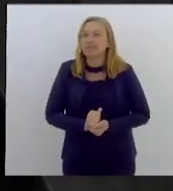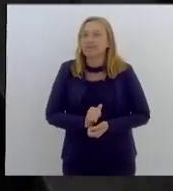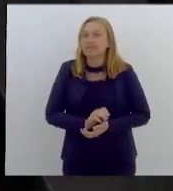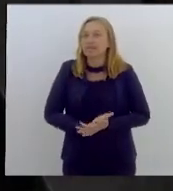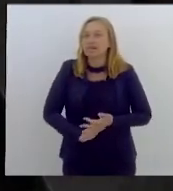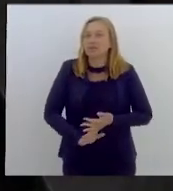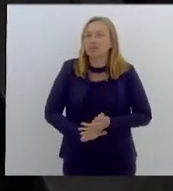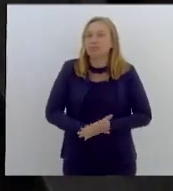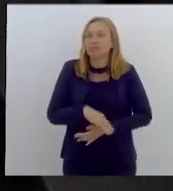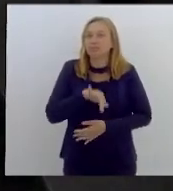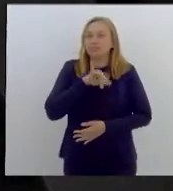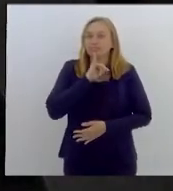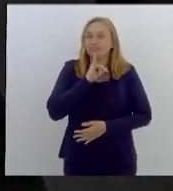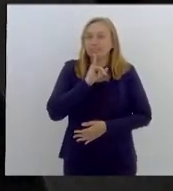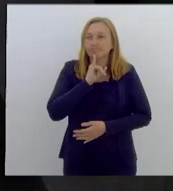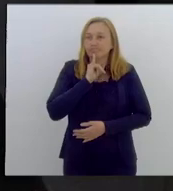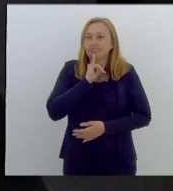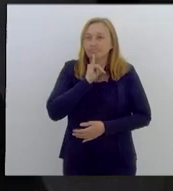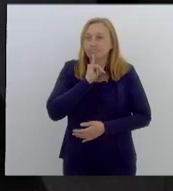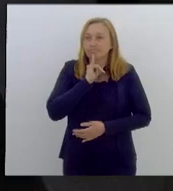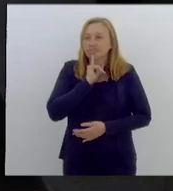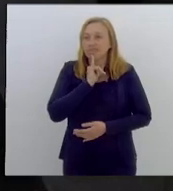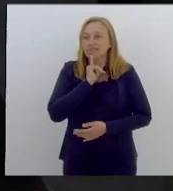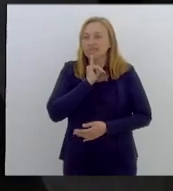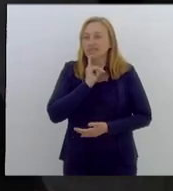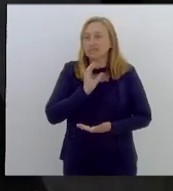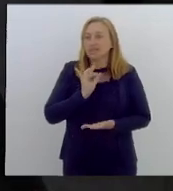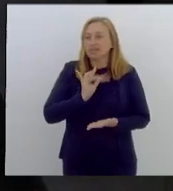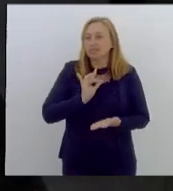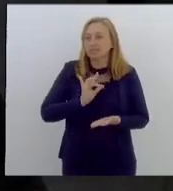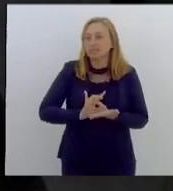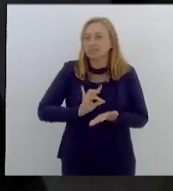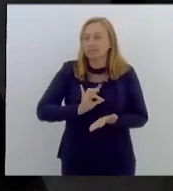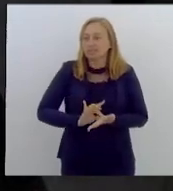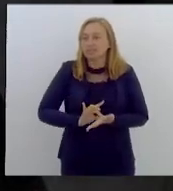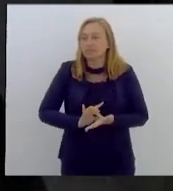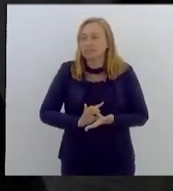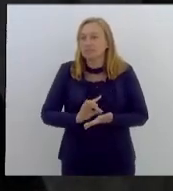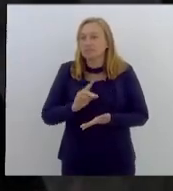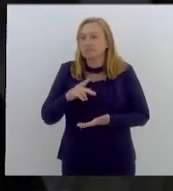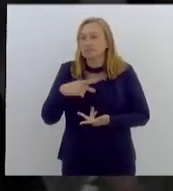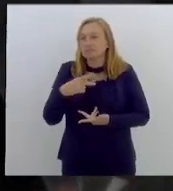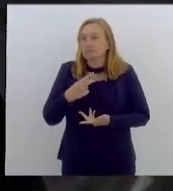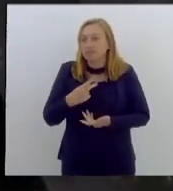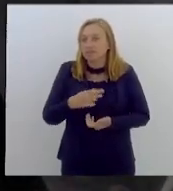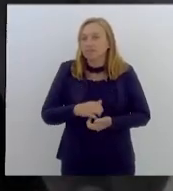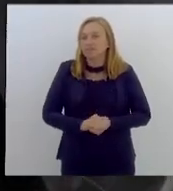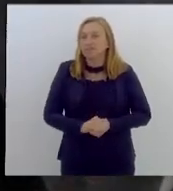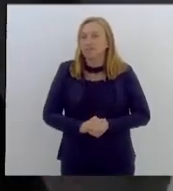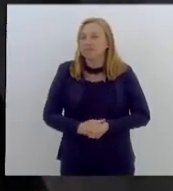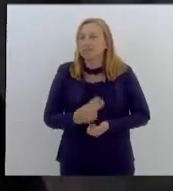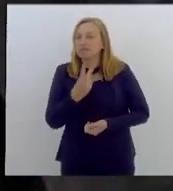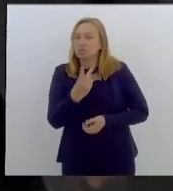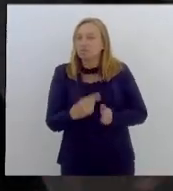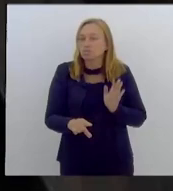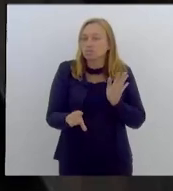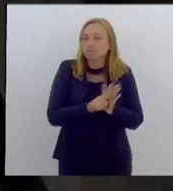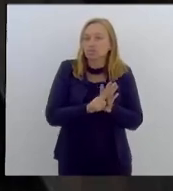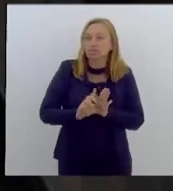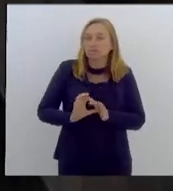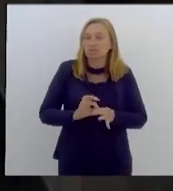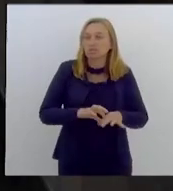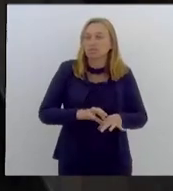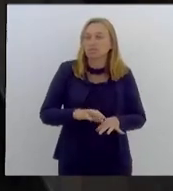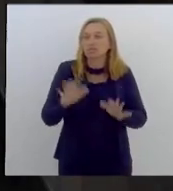É triste, mas é verdade. E o que diz, em síntese, as duas leis